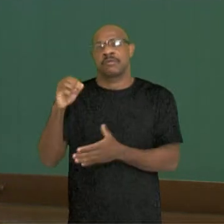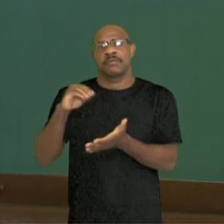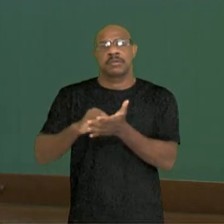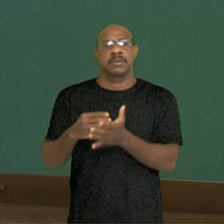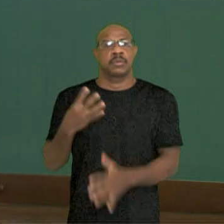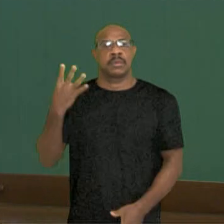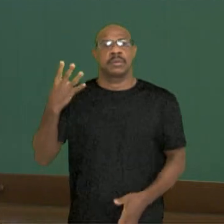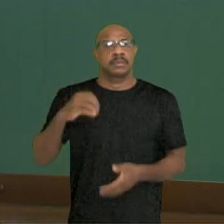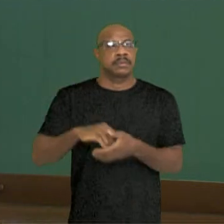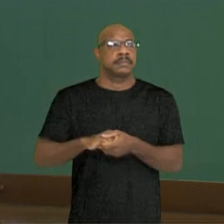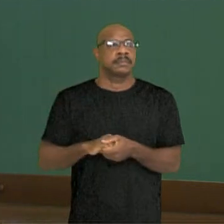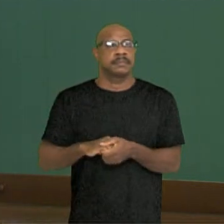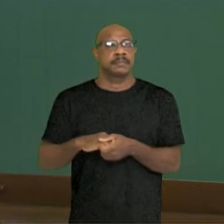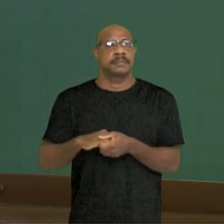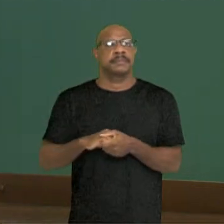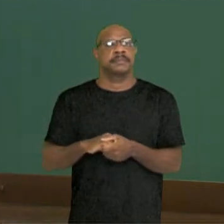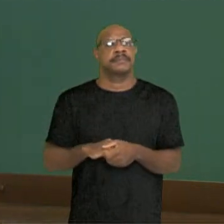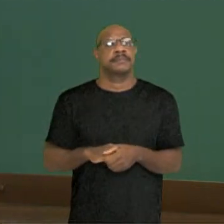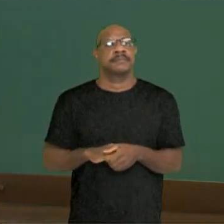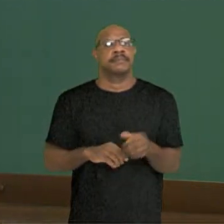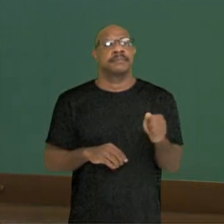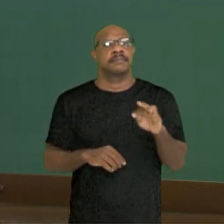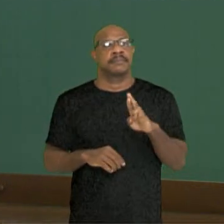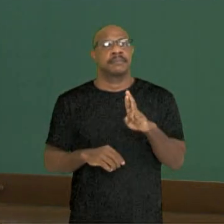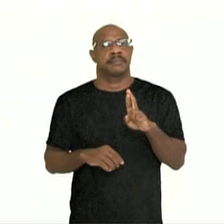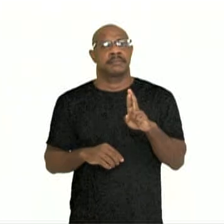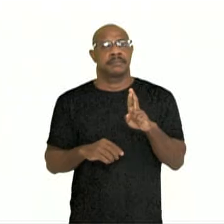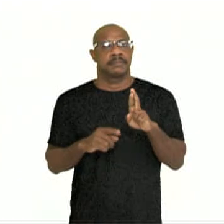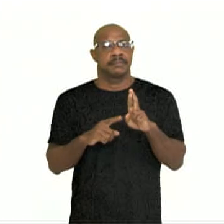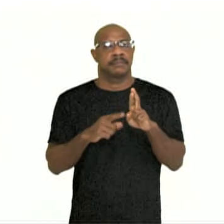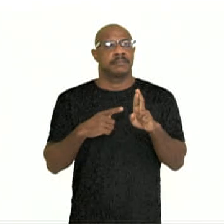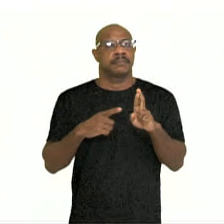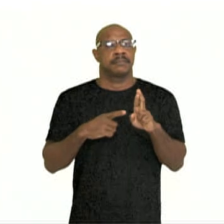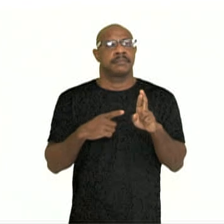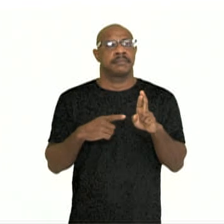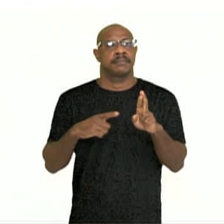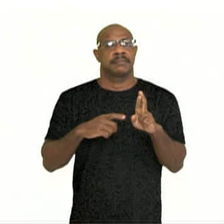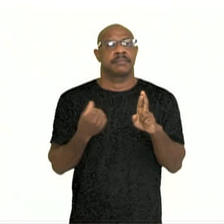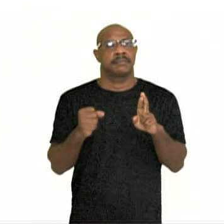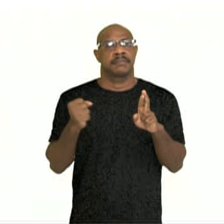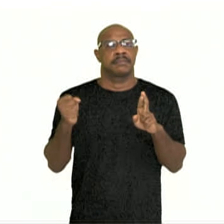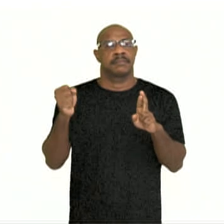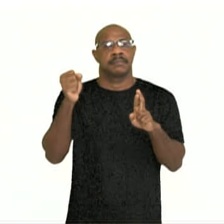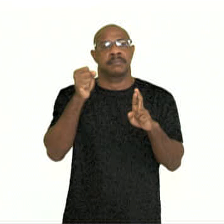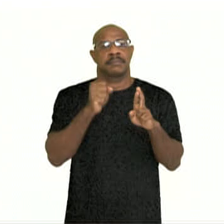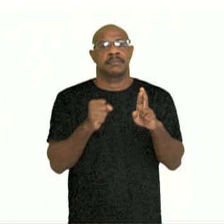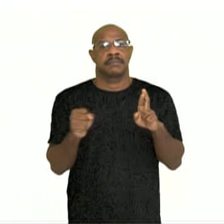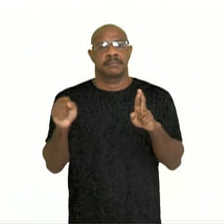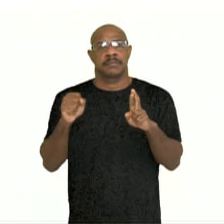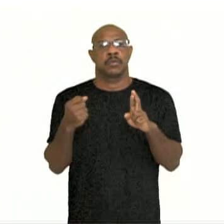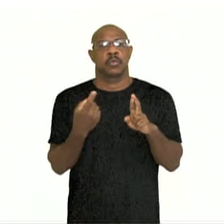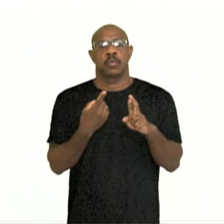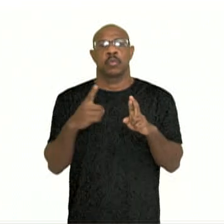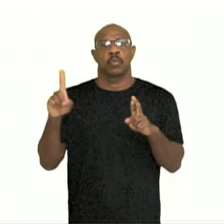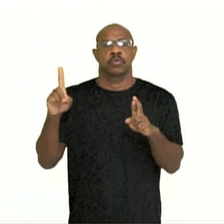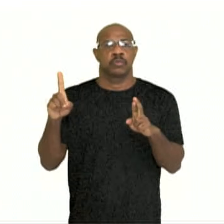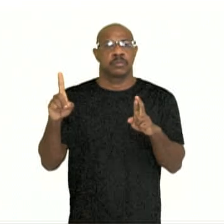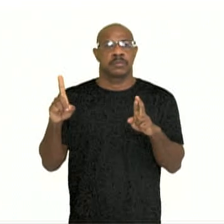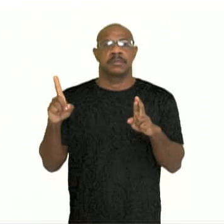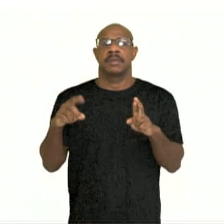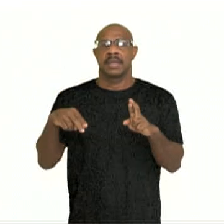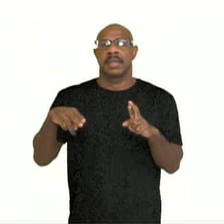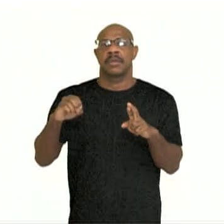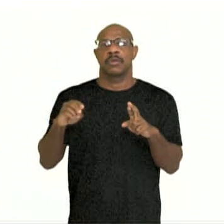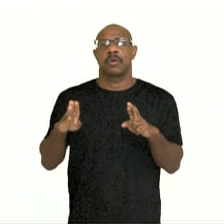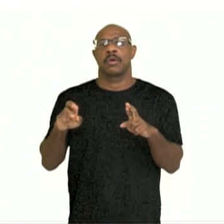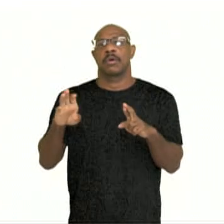ele tem que fazer ligações químicas. O argônio, ele tem 8 elétrons no seu último nível. É um gás nobre.